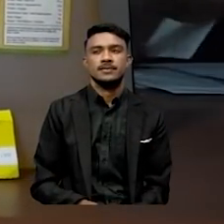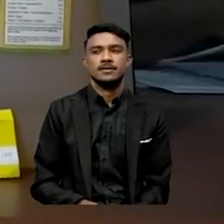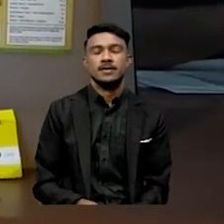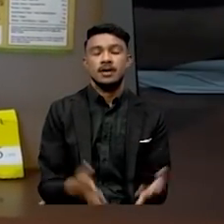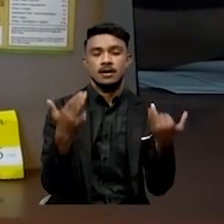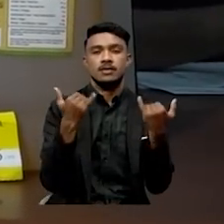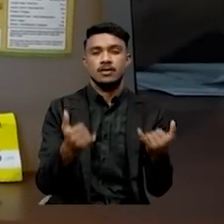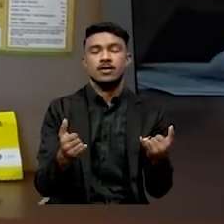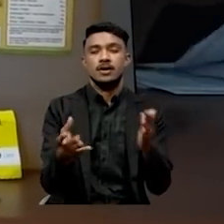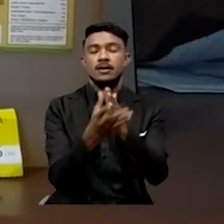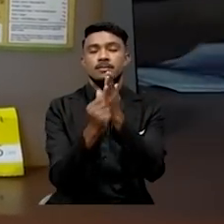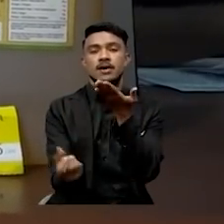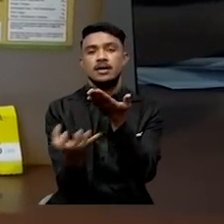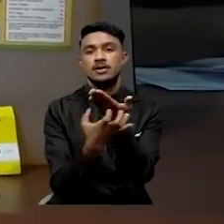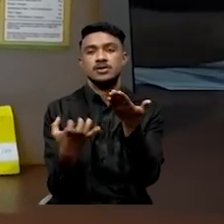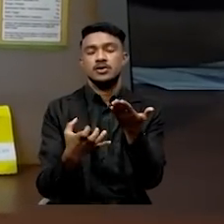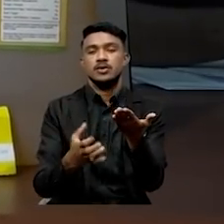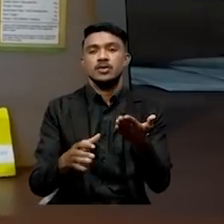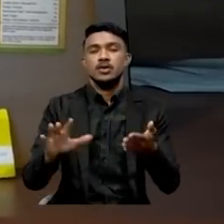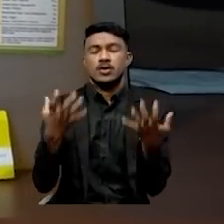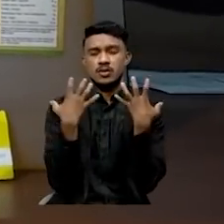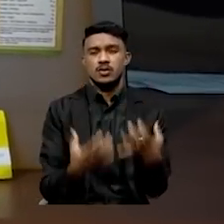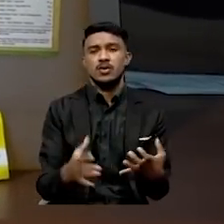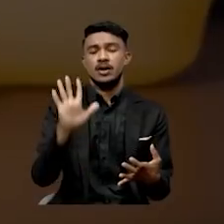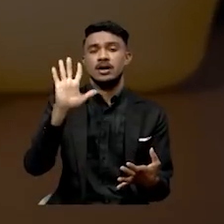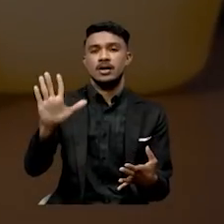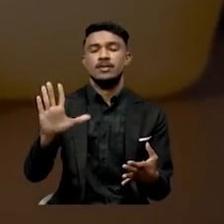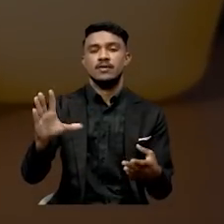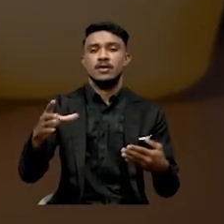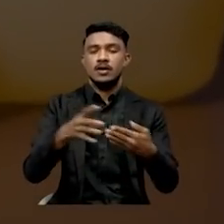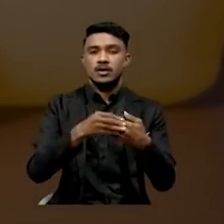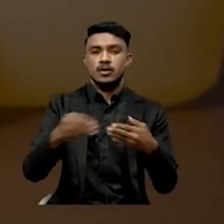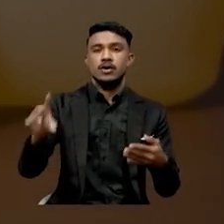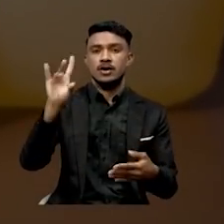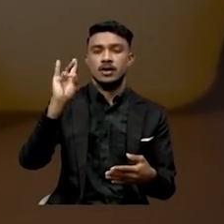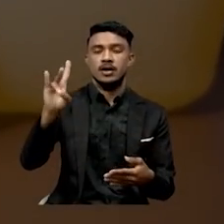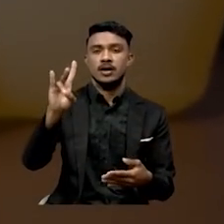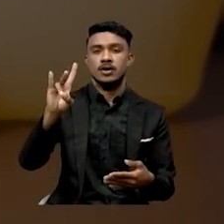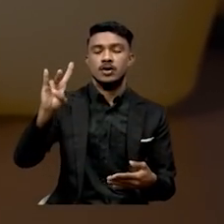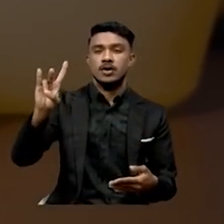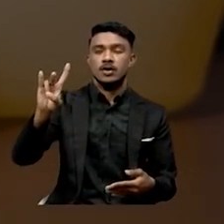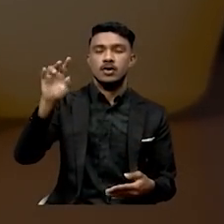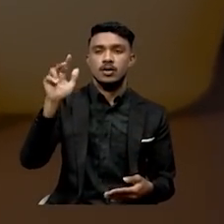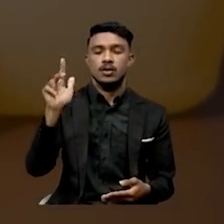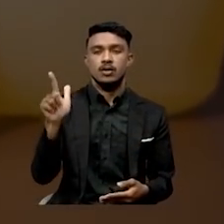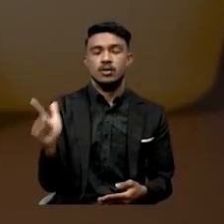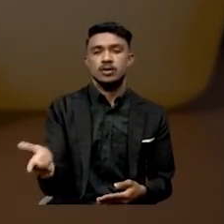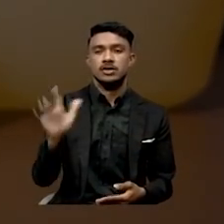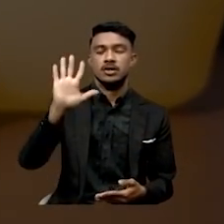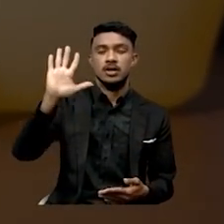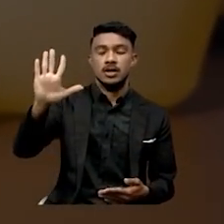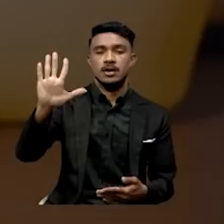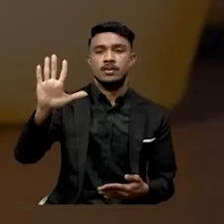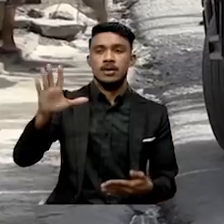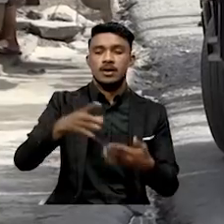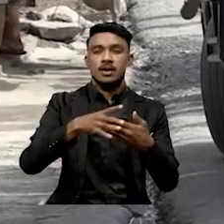dadau ne mina sona litru lima o folin dolar hitu centavo sualu resin lima to dolar